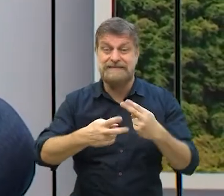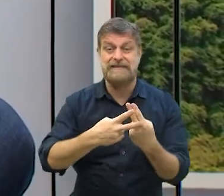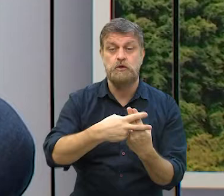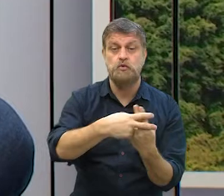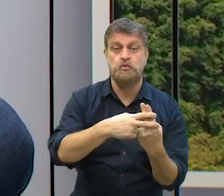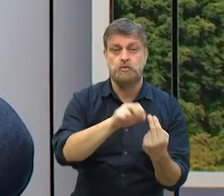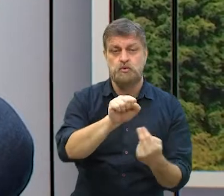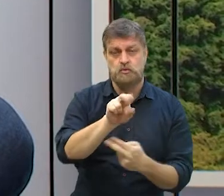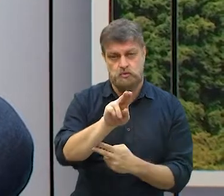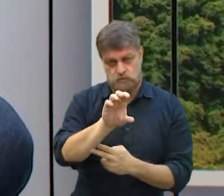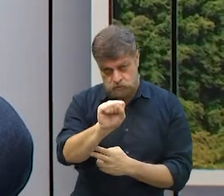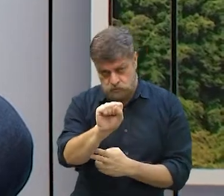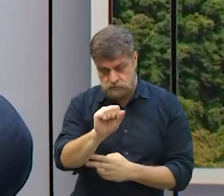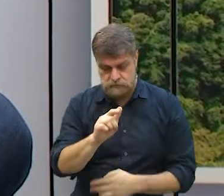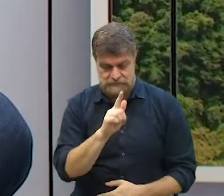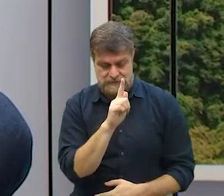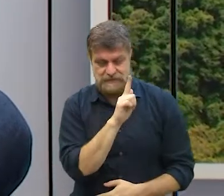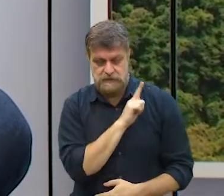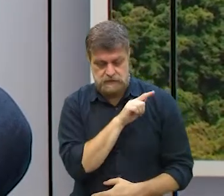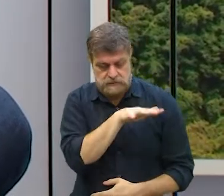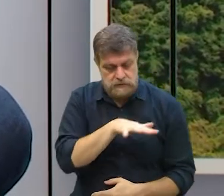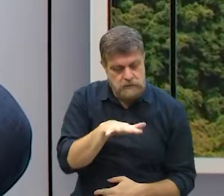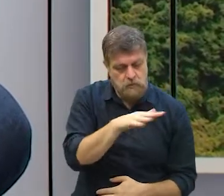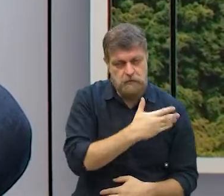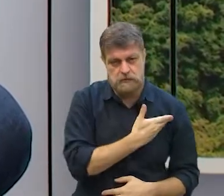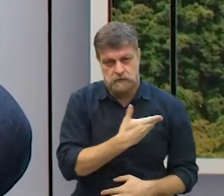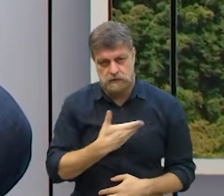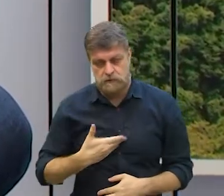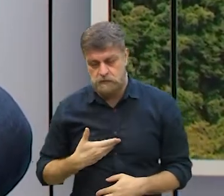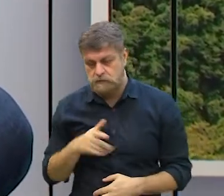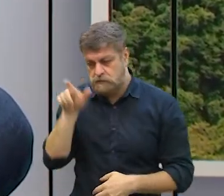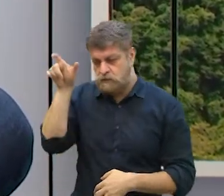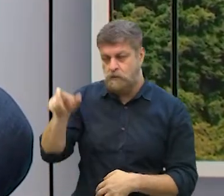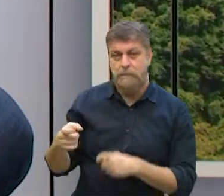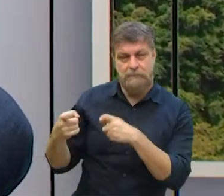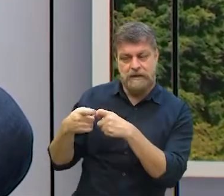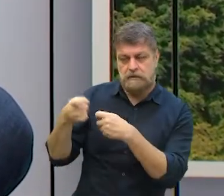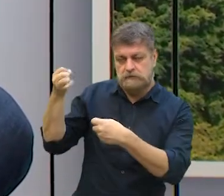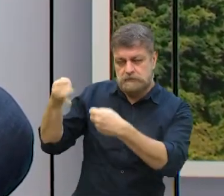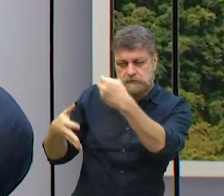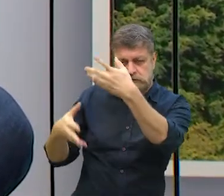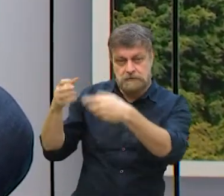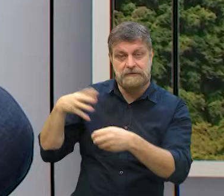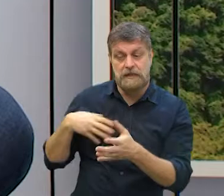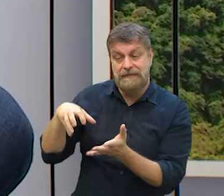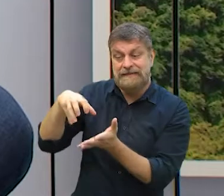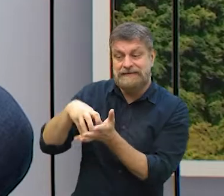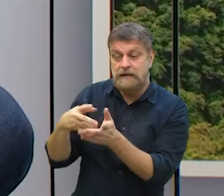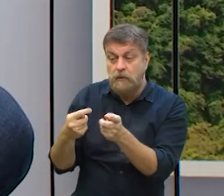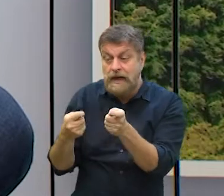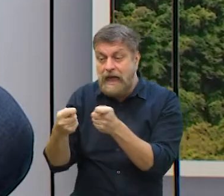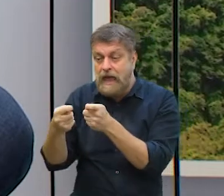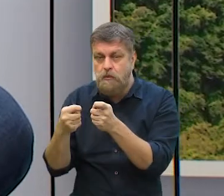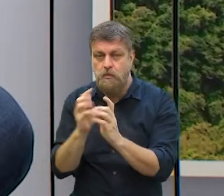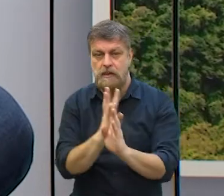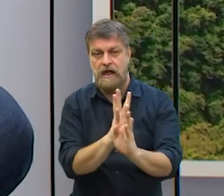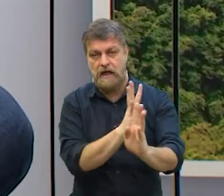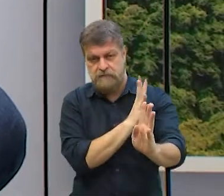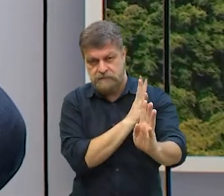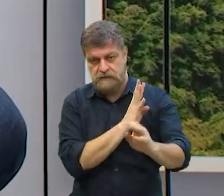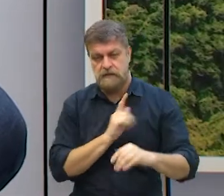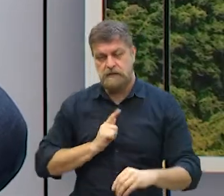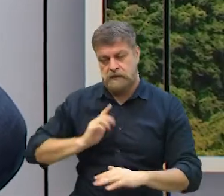mas a gestão da coisa pública, o Alexandre falou da central